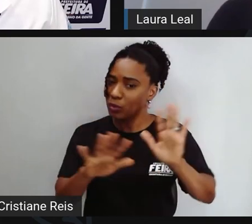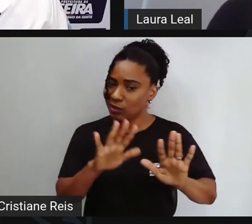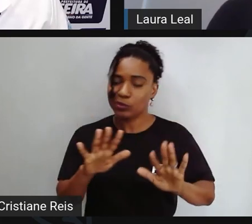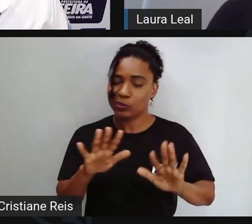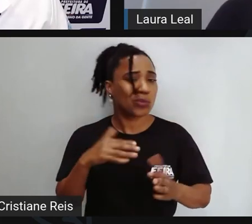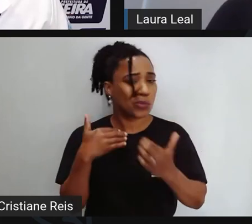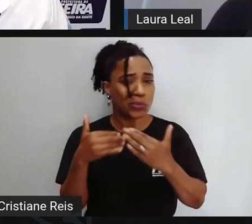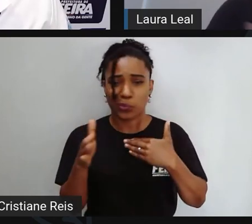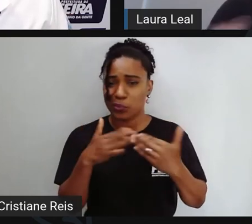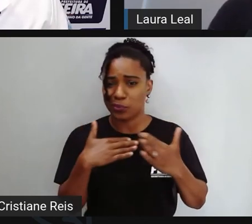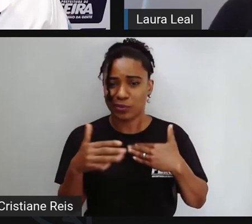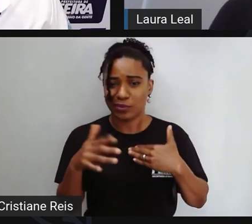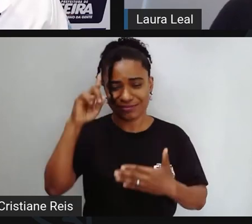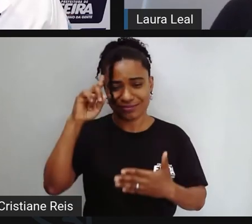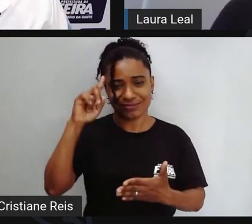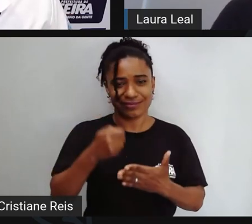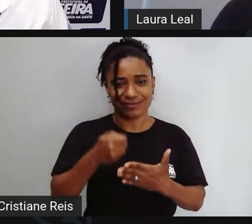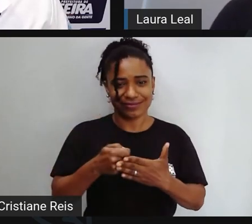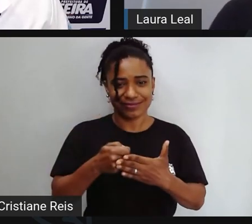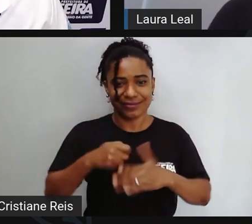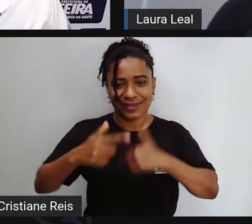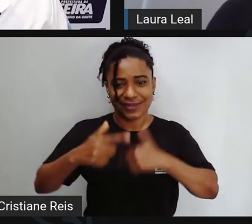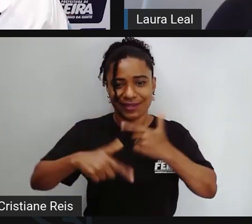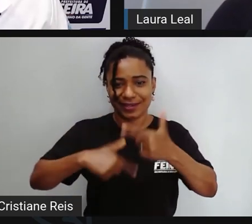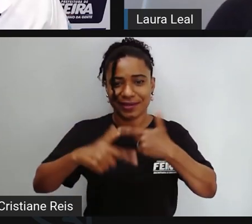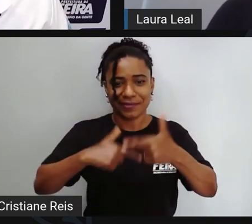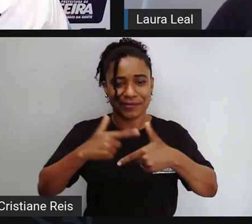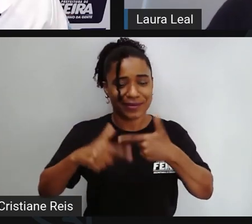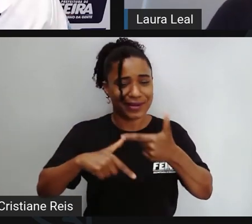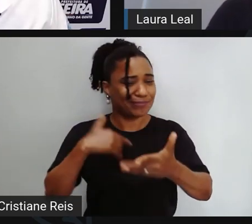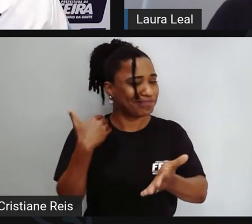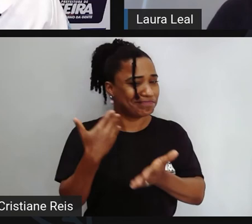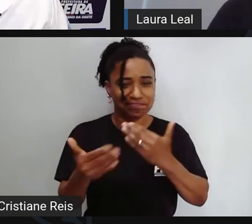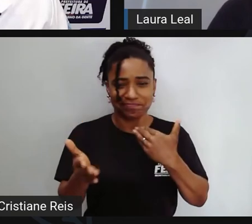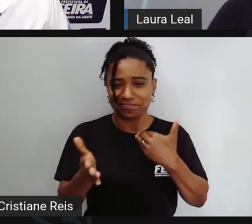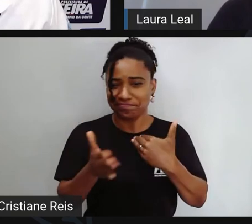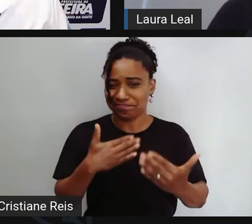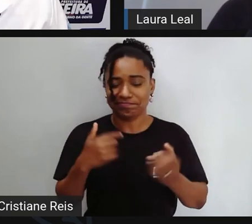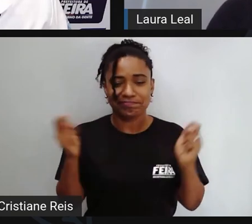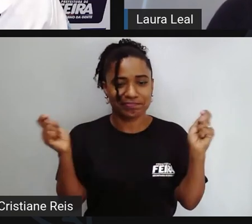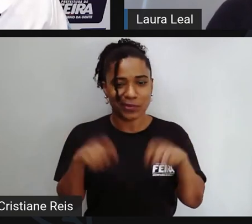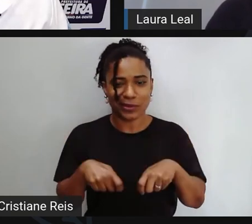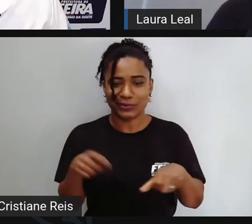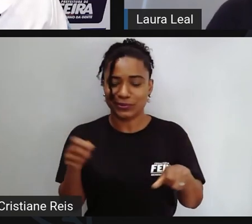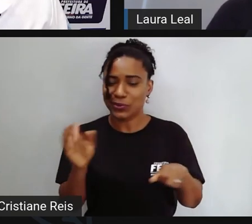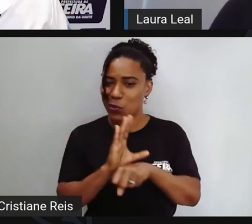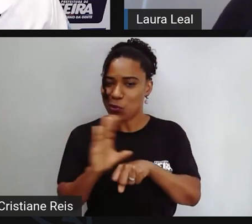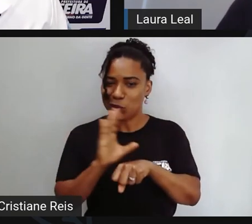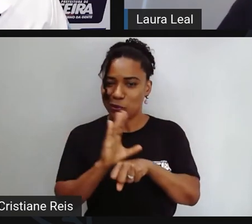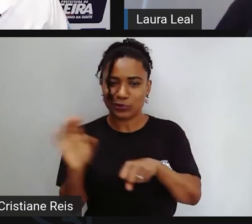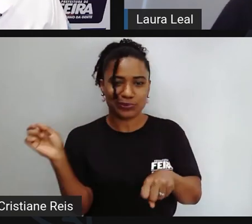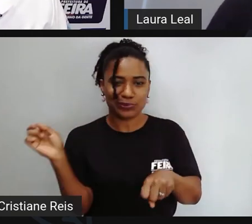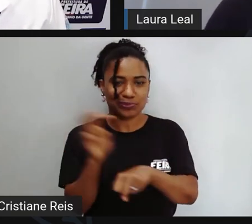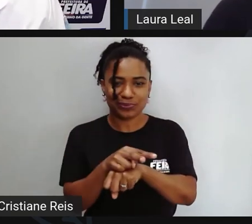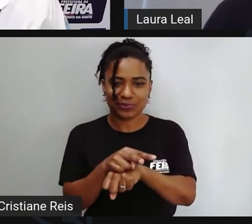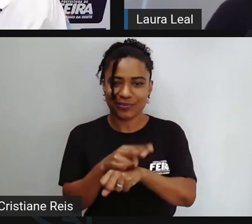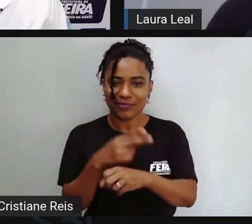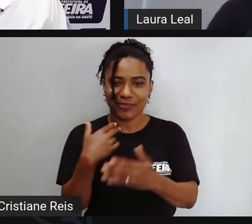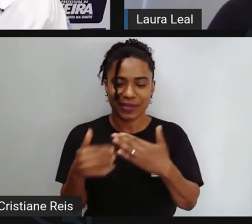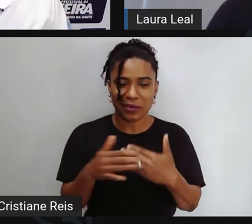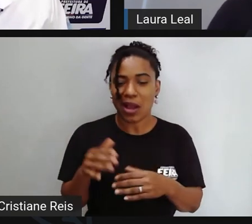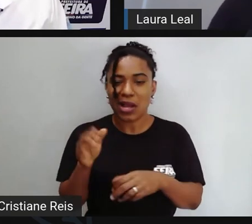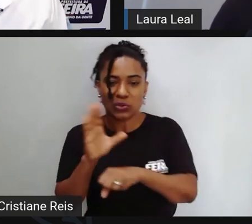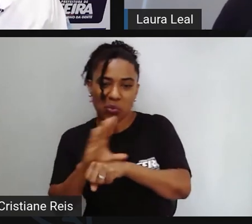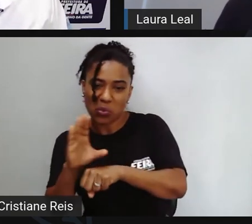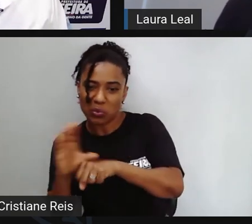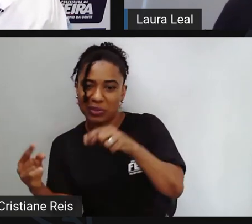A gente pode fazer qualquer decisão, a gente pode fazer qualquer curso, né? Não existe isso de cursos de menino e cursos de